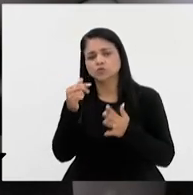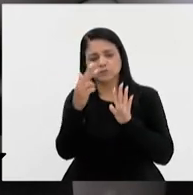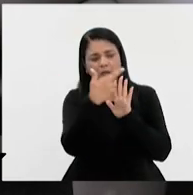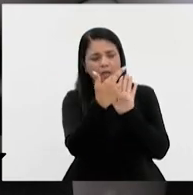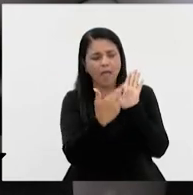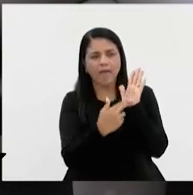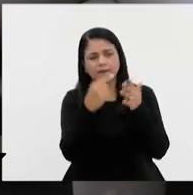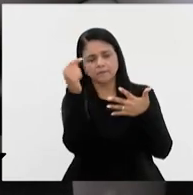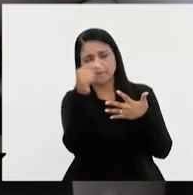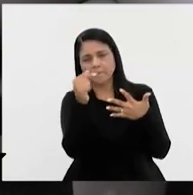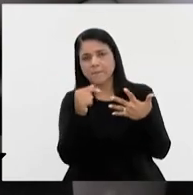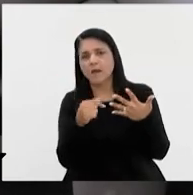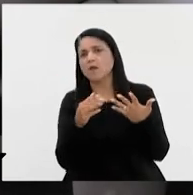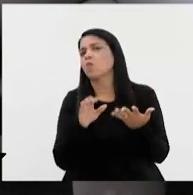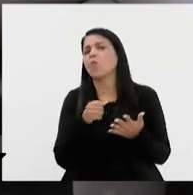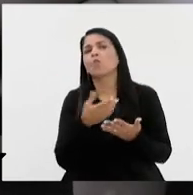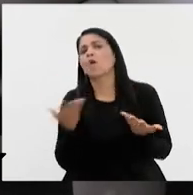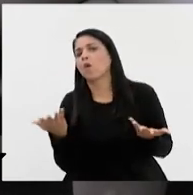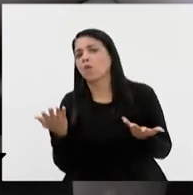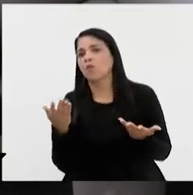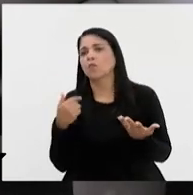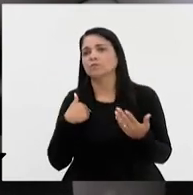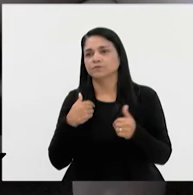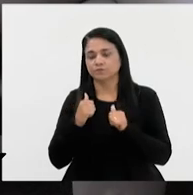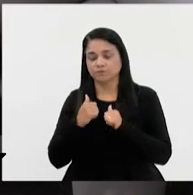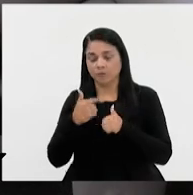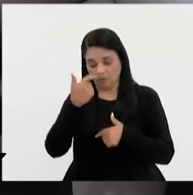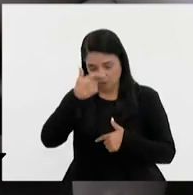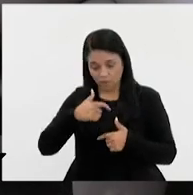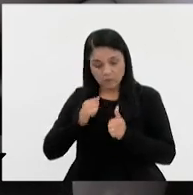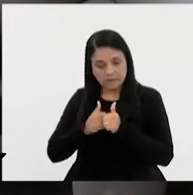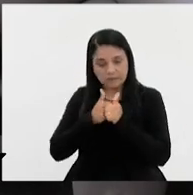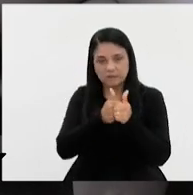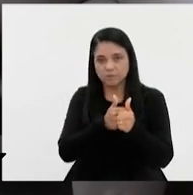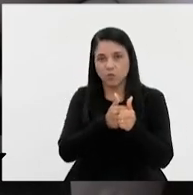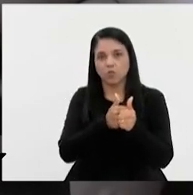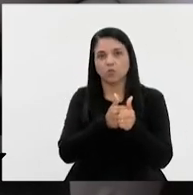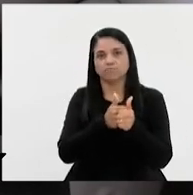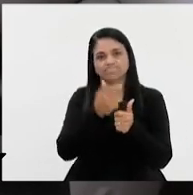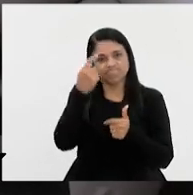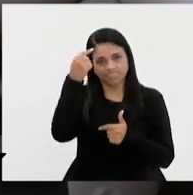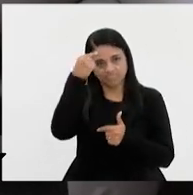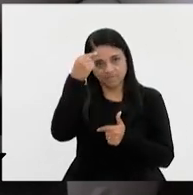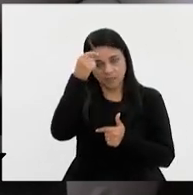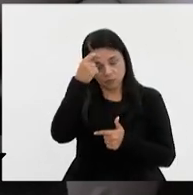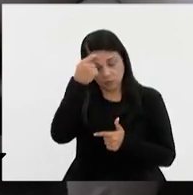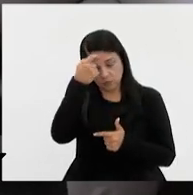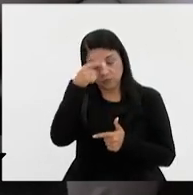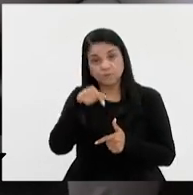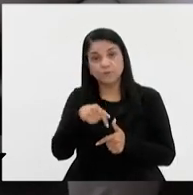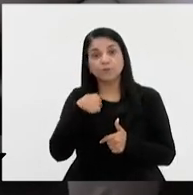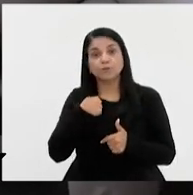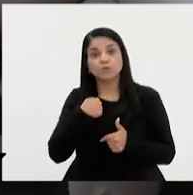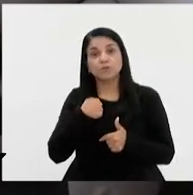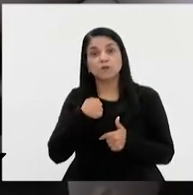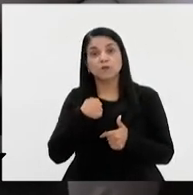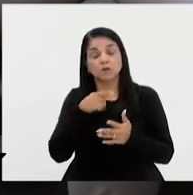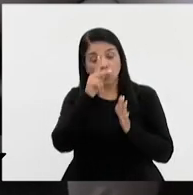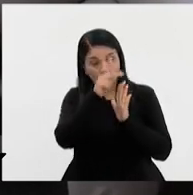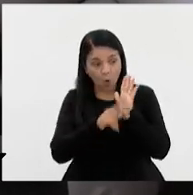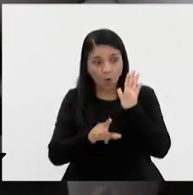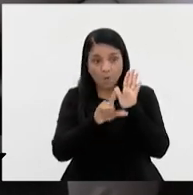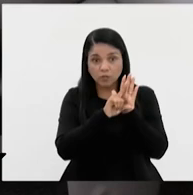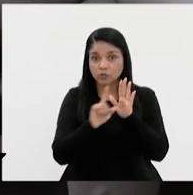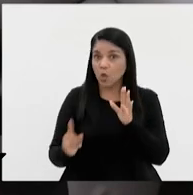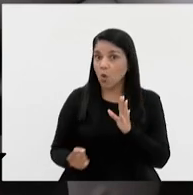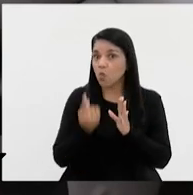hormonal? Então, eu vou seguir aqui a minha linha de raciocínio. Então, O objetivo do projeto é claro, ele quer estabelecer um único critério.